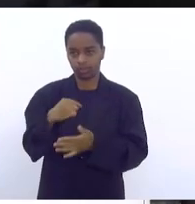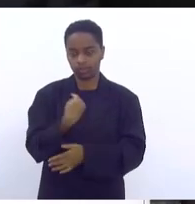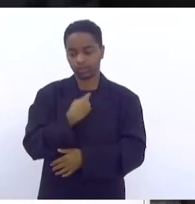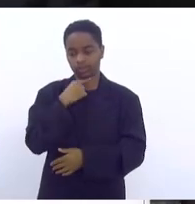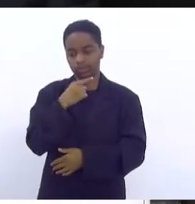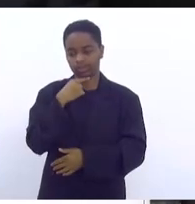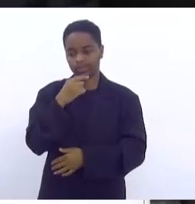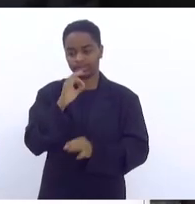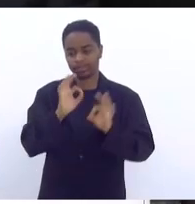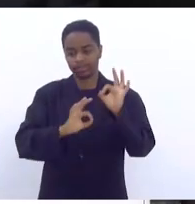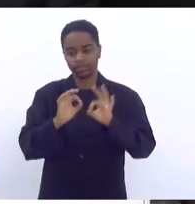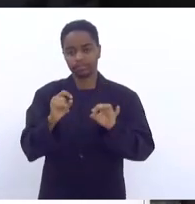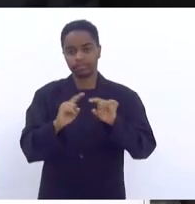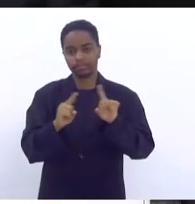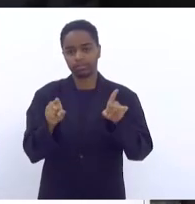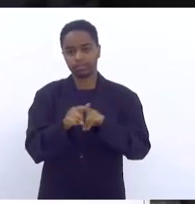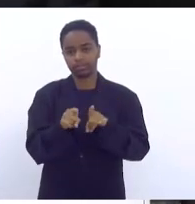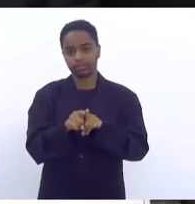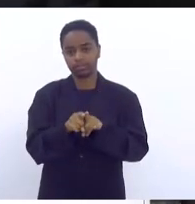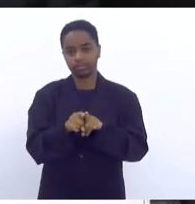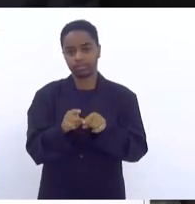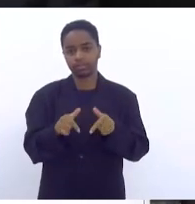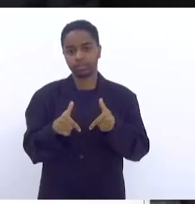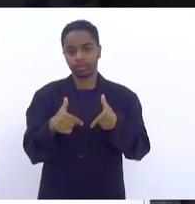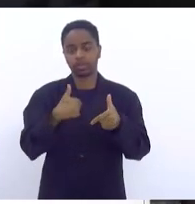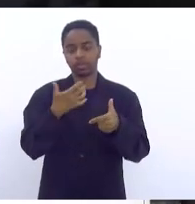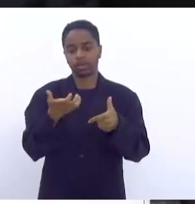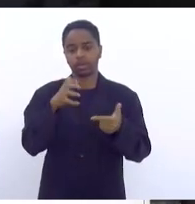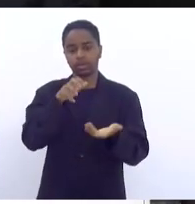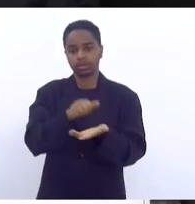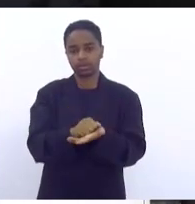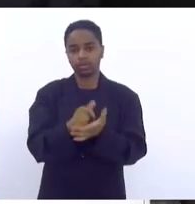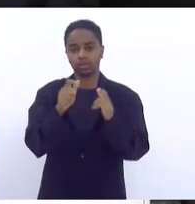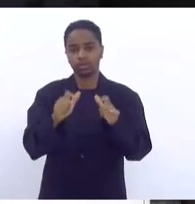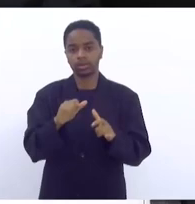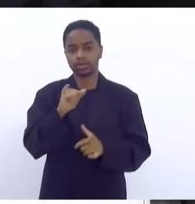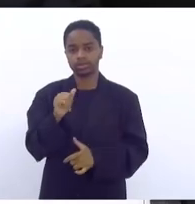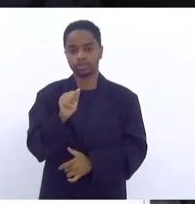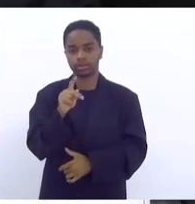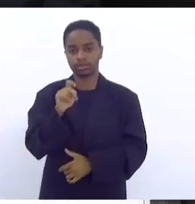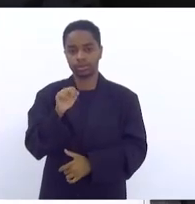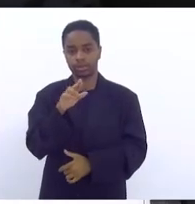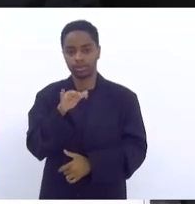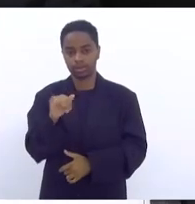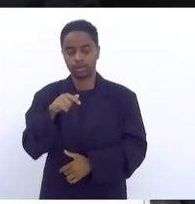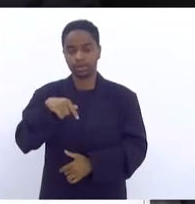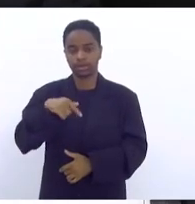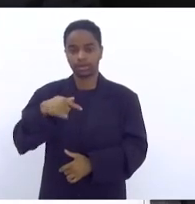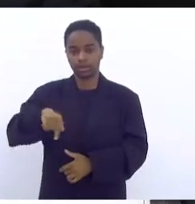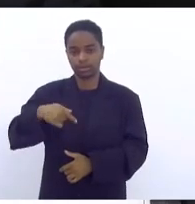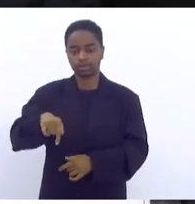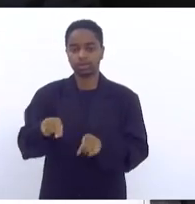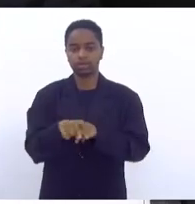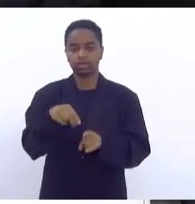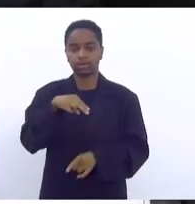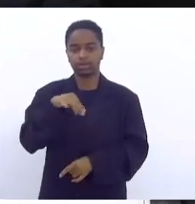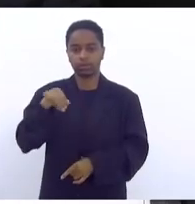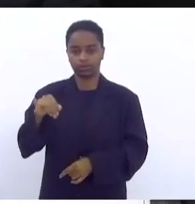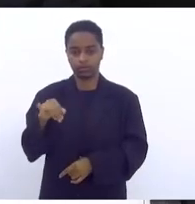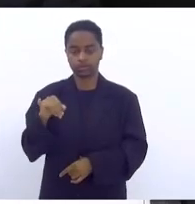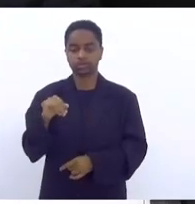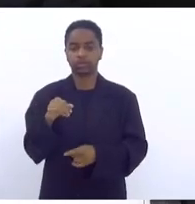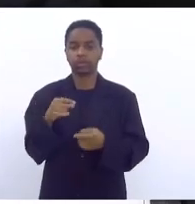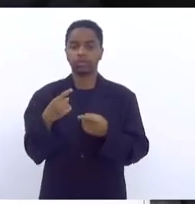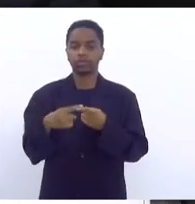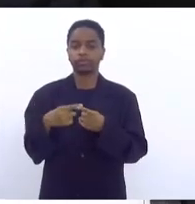também que por fazer eu só queria deixar um registro na região de Japeri Queimados e parte de Nova Iguaçu que afetam a questão